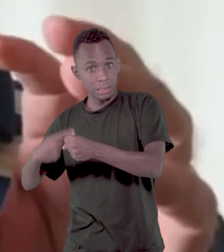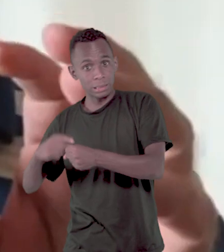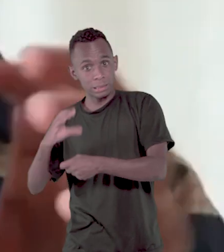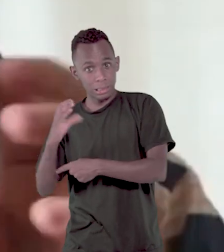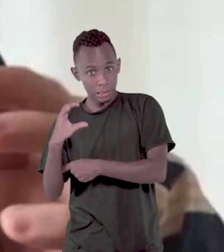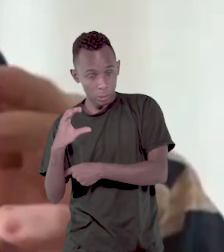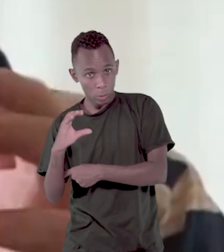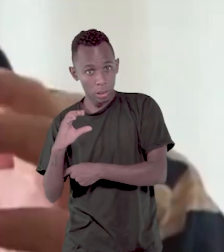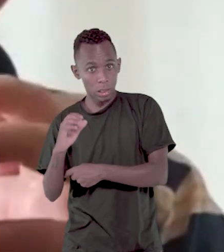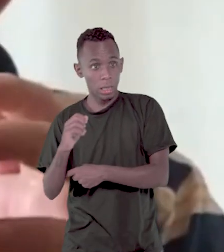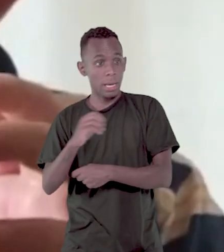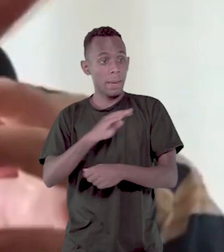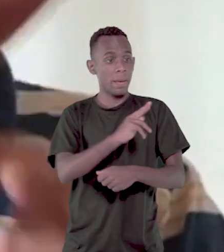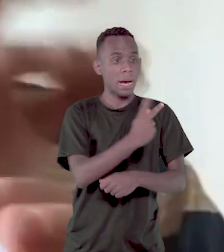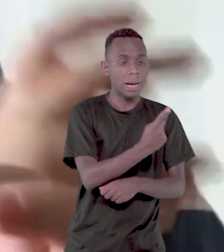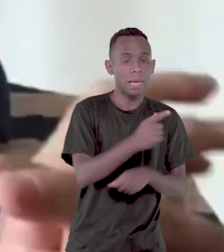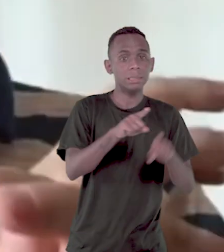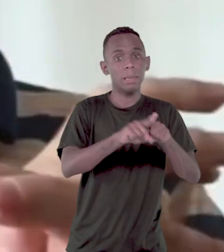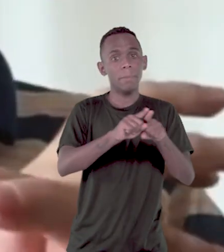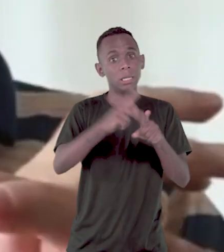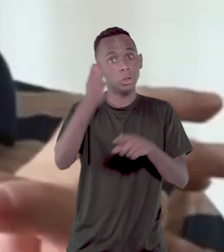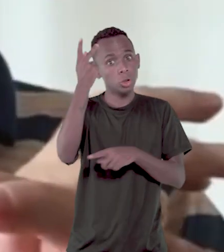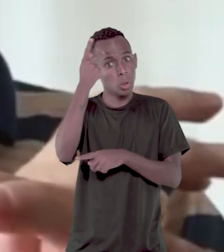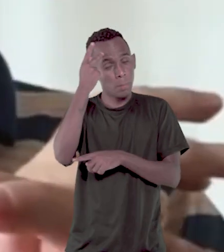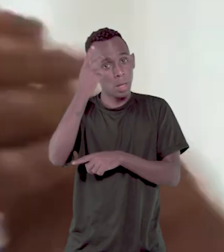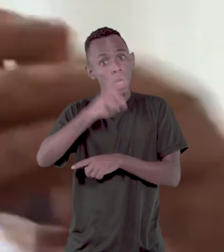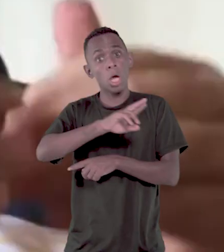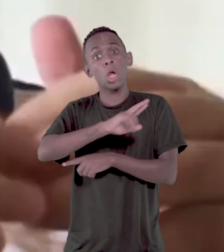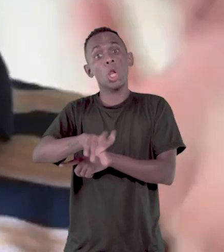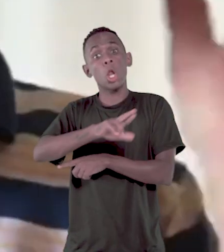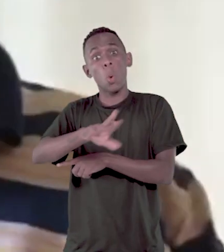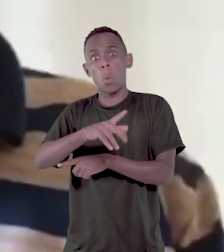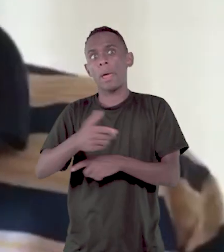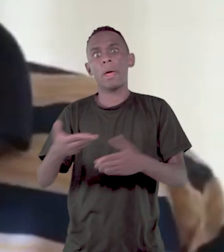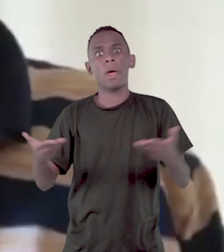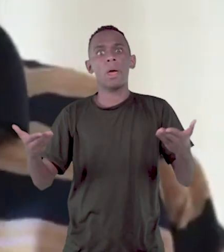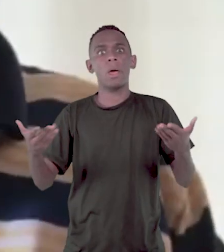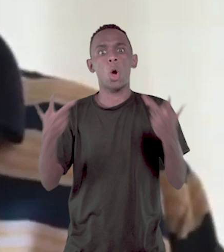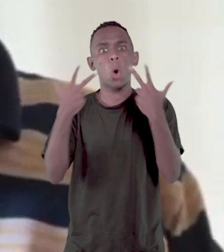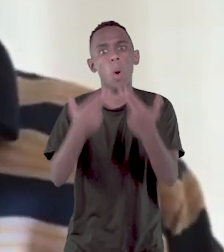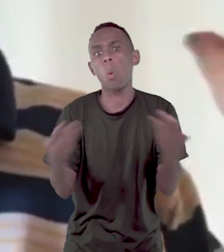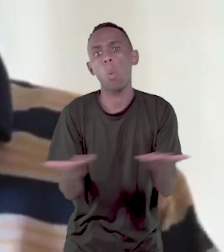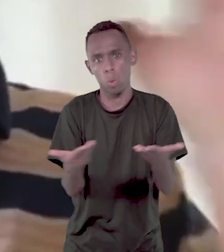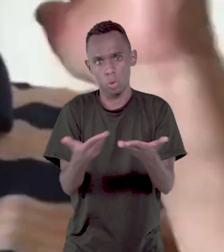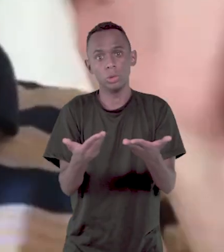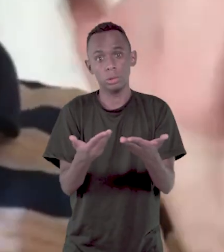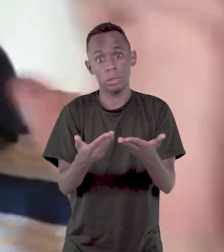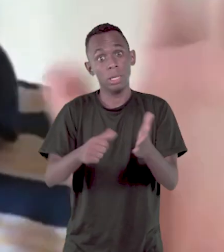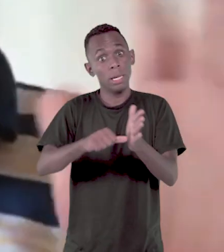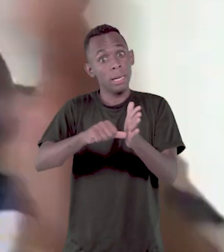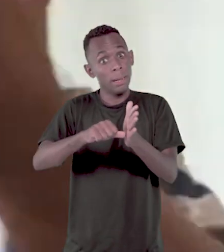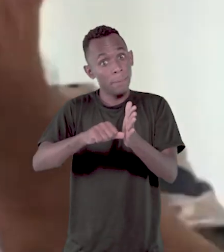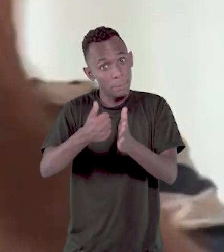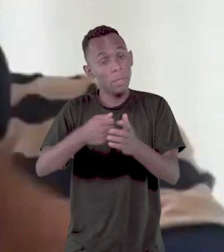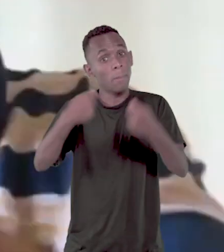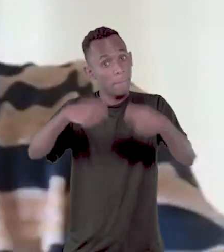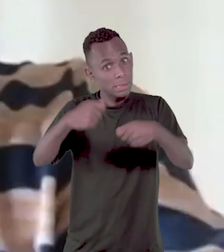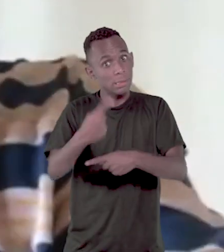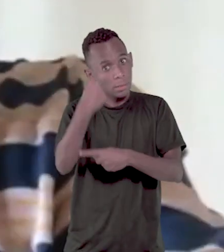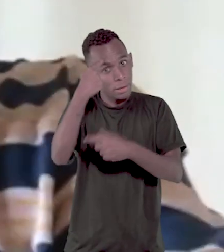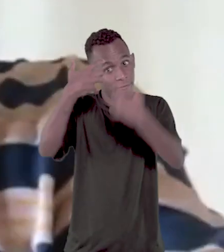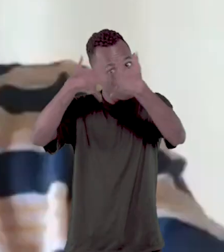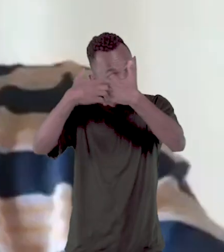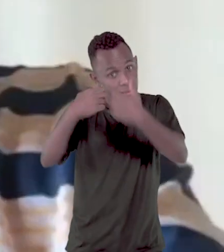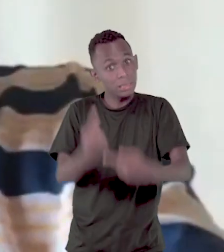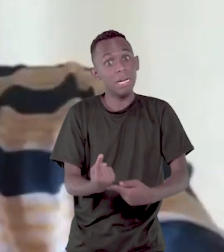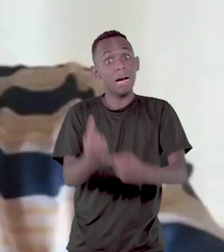entre Cataguases e Belo Horizonte e São Paulo não era a diferença que tem hoje. Portanto, a primeira questão é essa, nós não